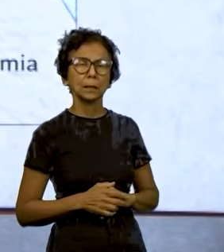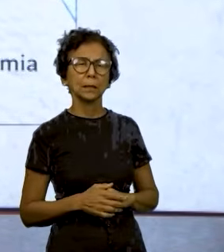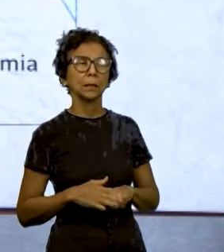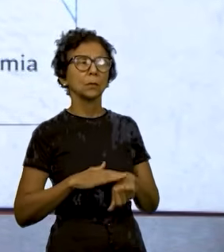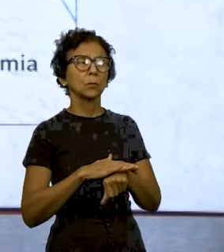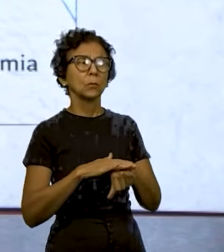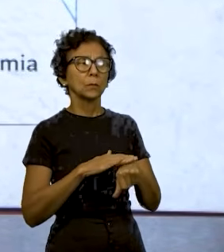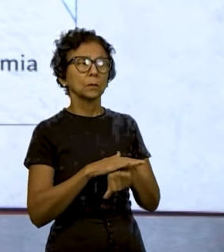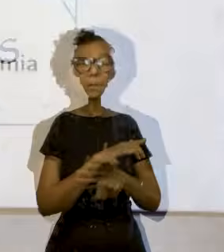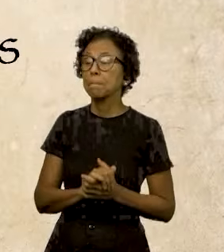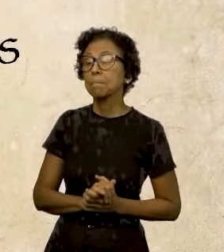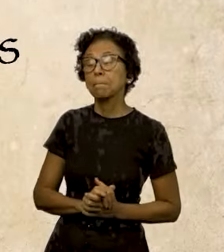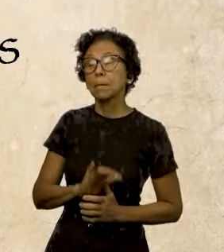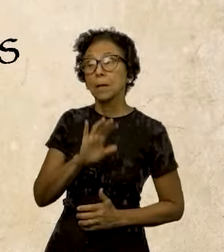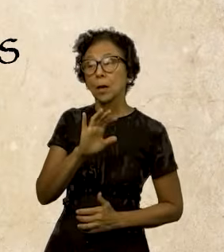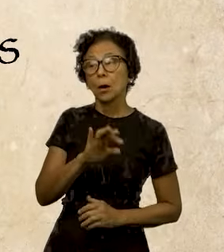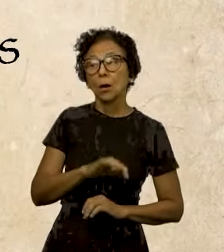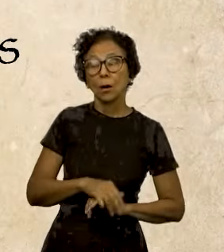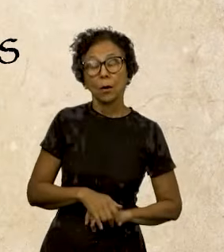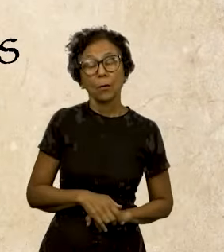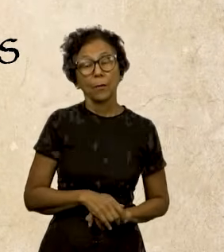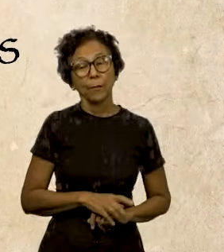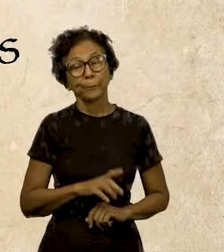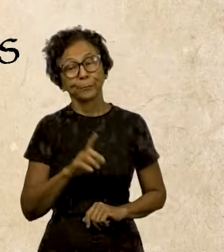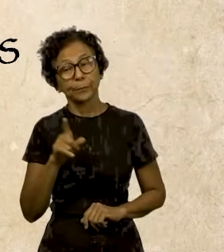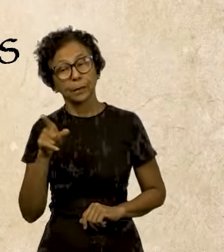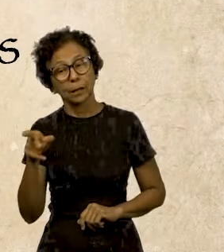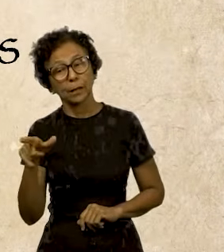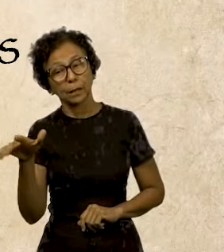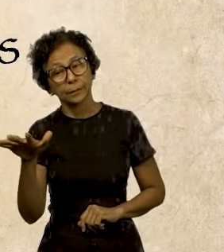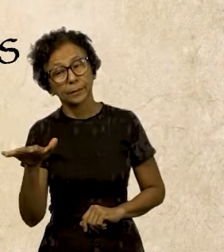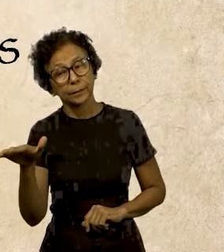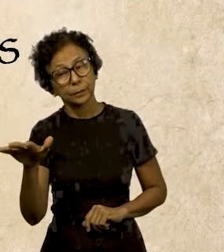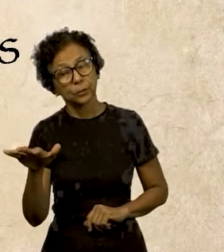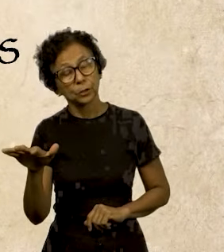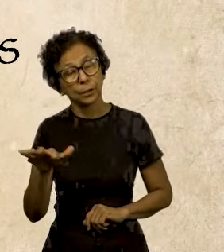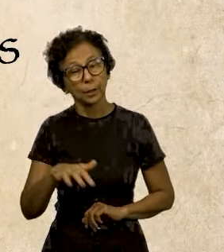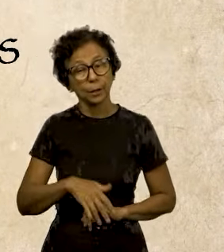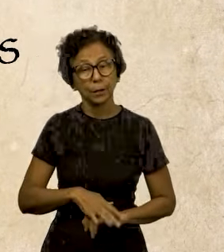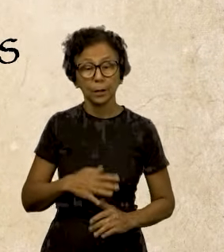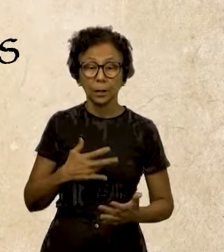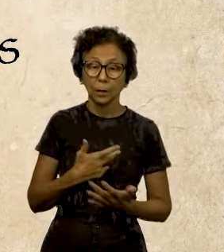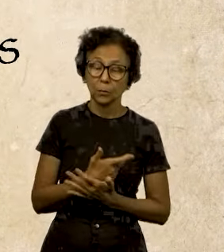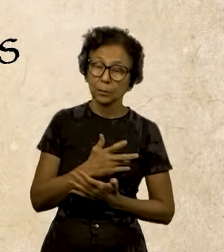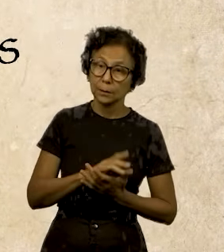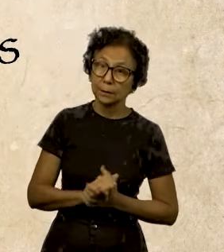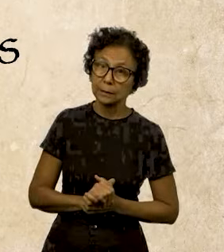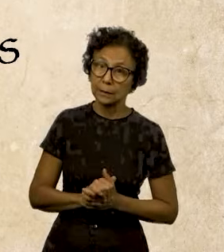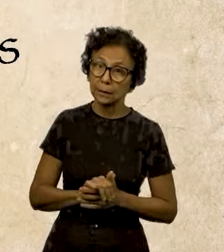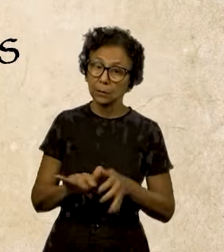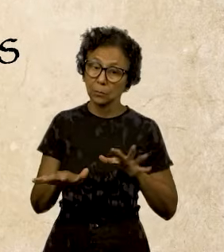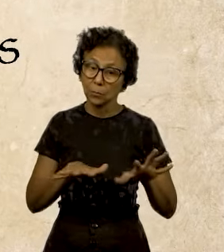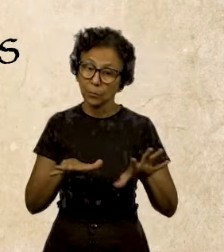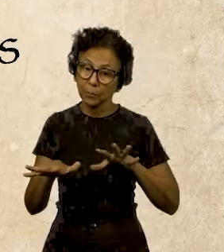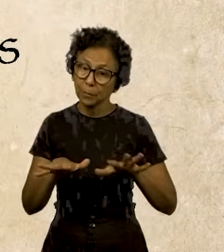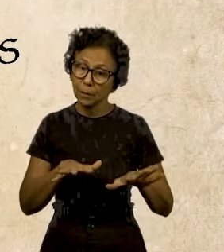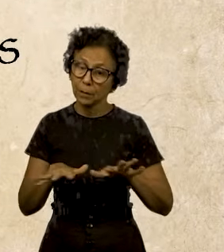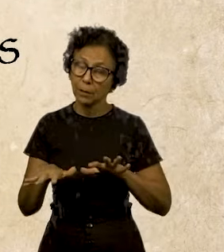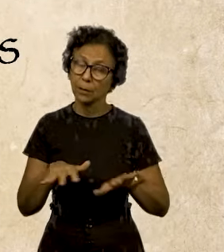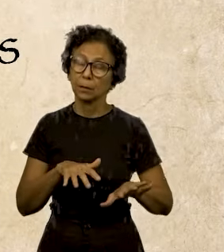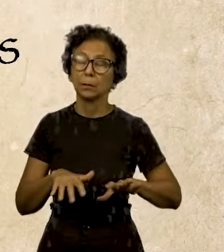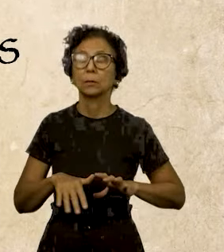com Otávio Augusto. Ele vem aqui e diz assim, olha, tem um levante lá, eles vão querer tomar novamente. Aí o que fez?